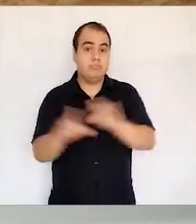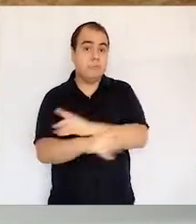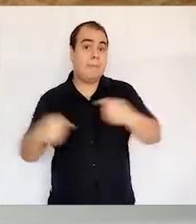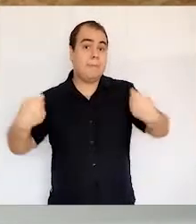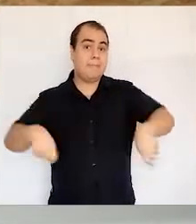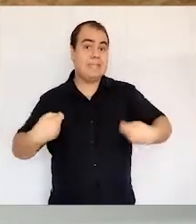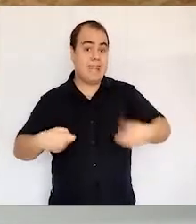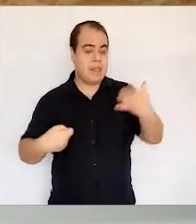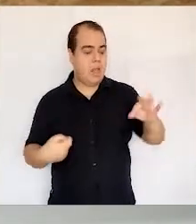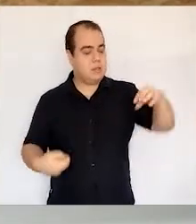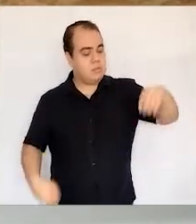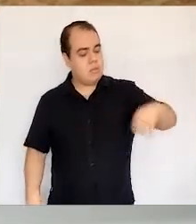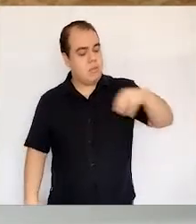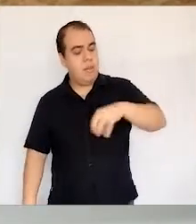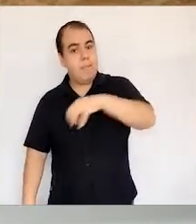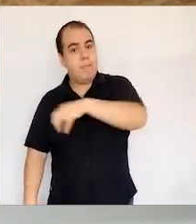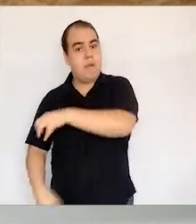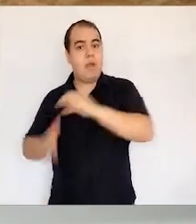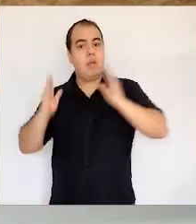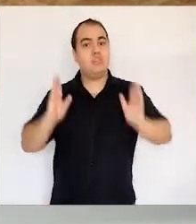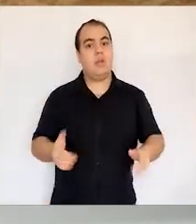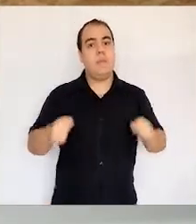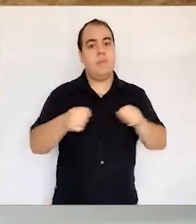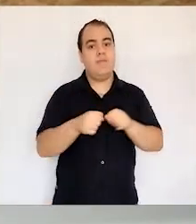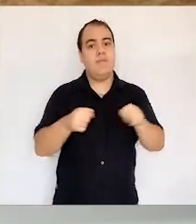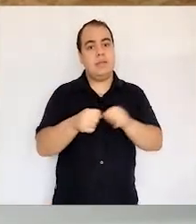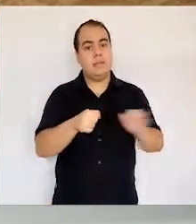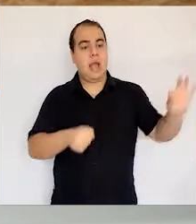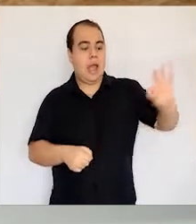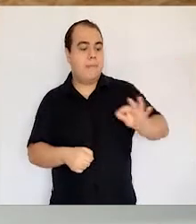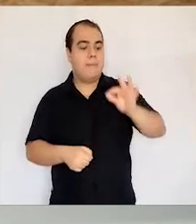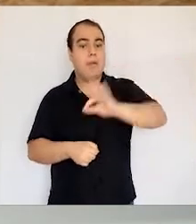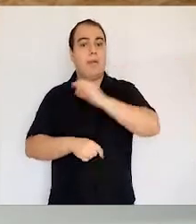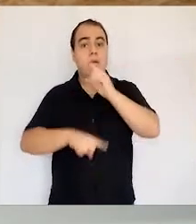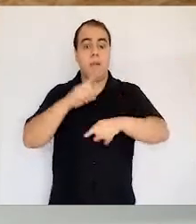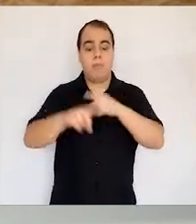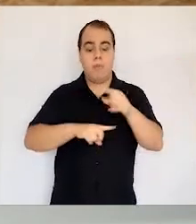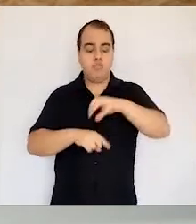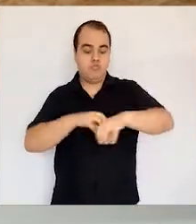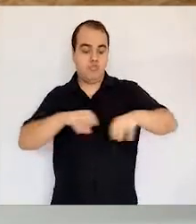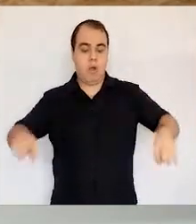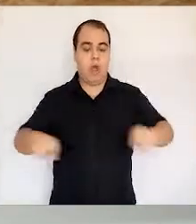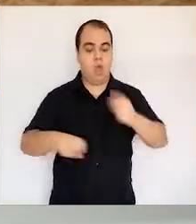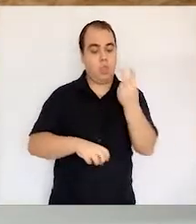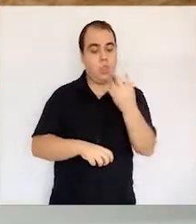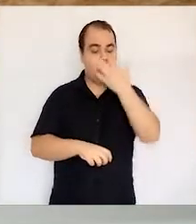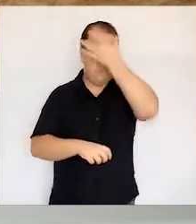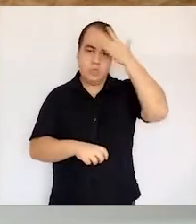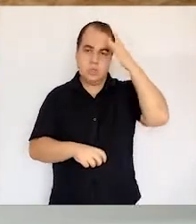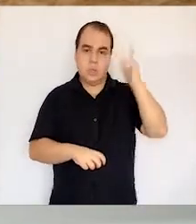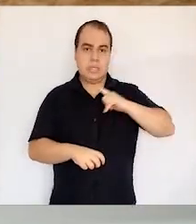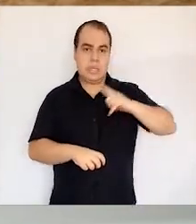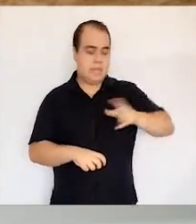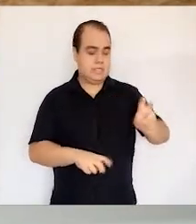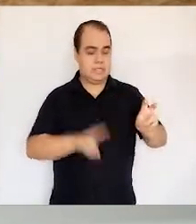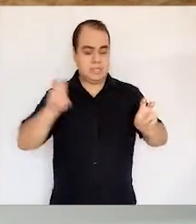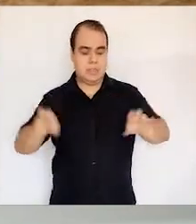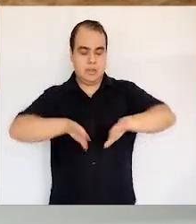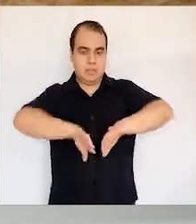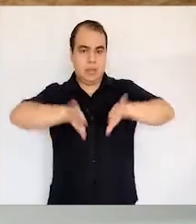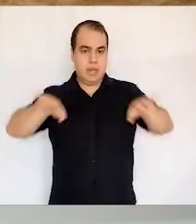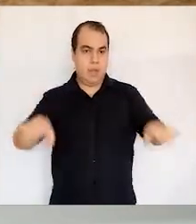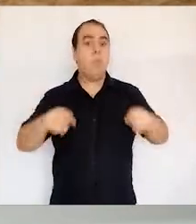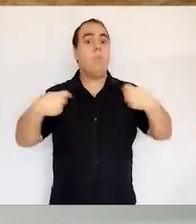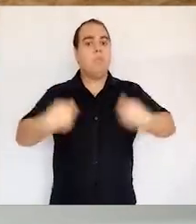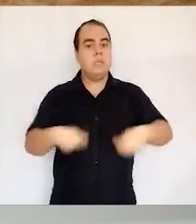precisa de 10 tampinhas como essas para fazer nossas abelhinhas. Se for jogar de 2 pessoas, são 5 tampinhas de abelhinha para cada um.